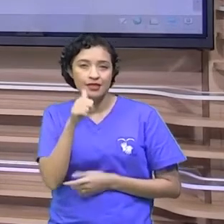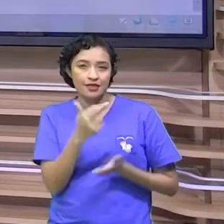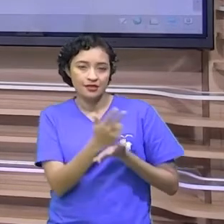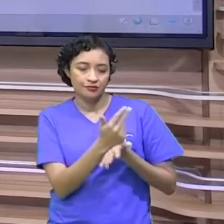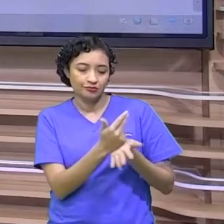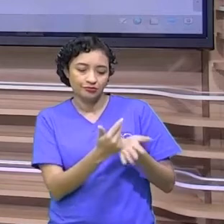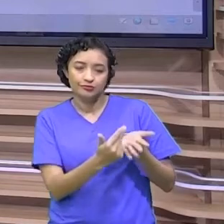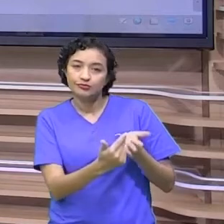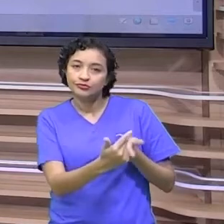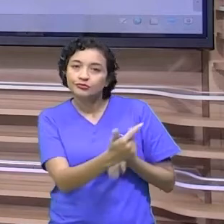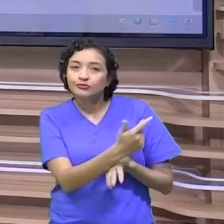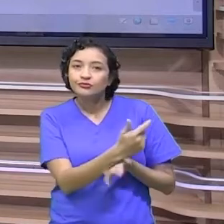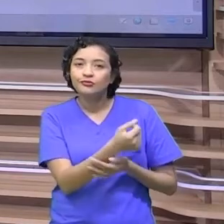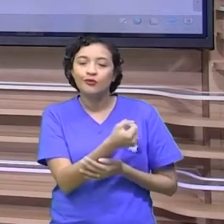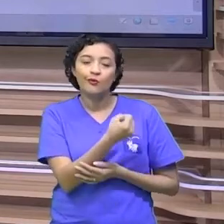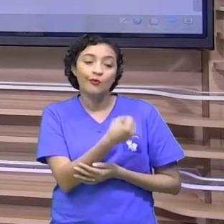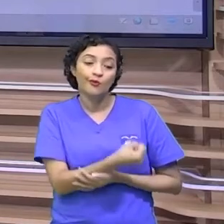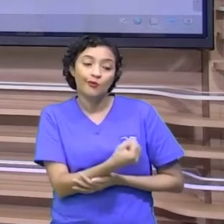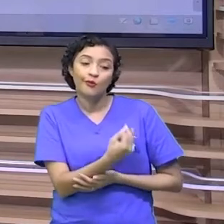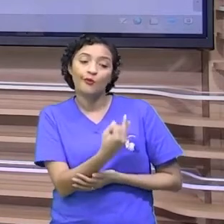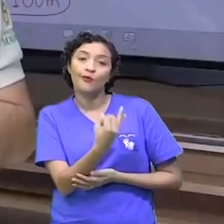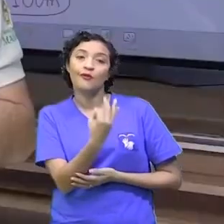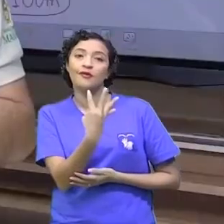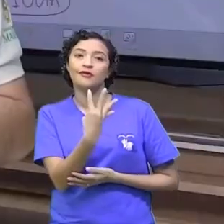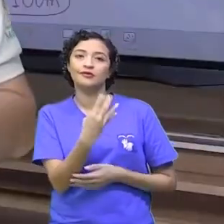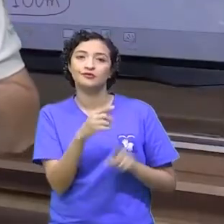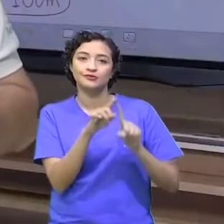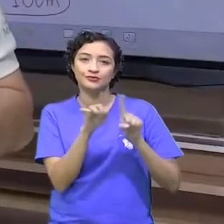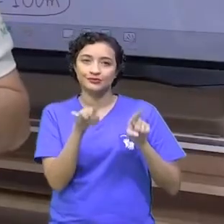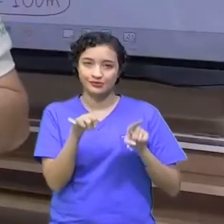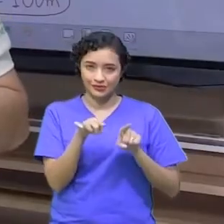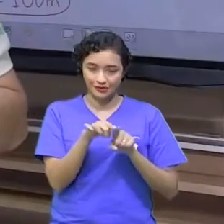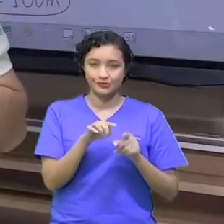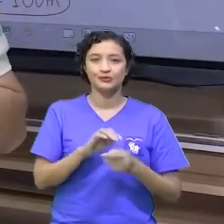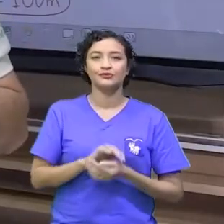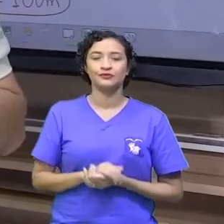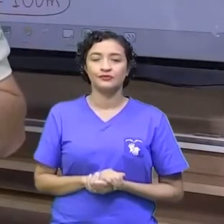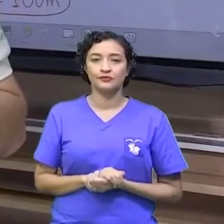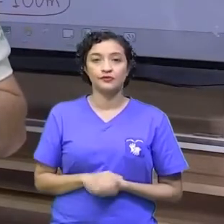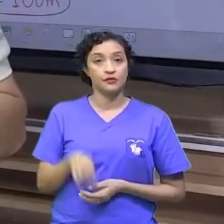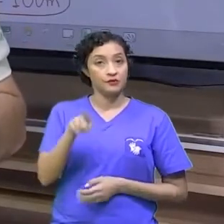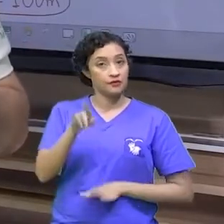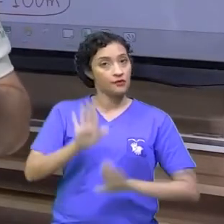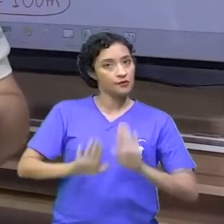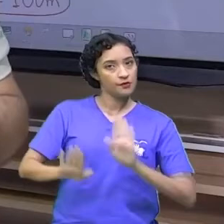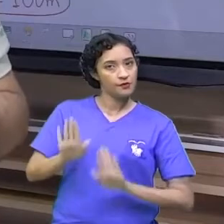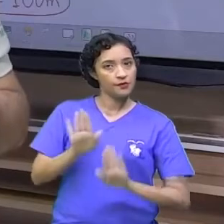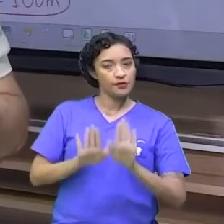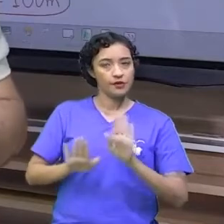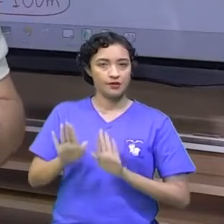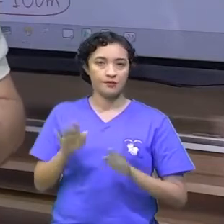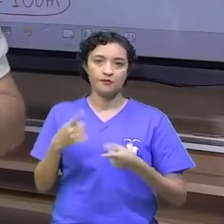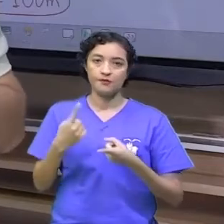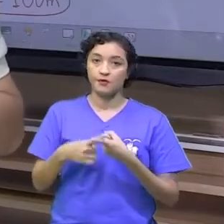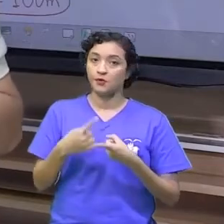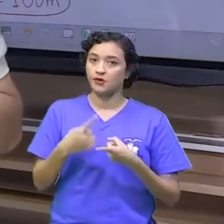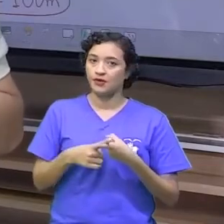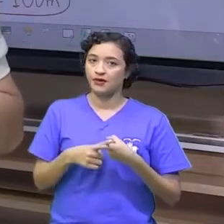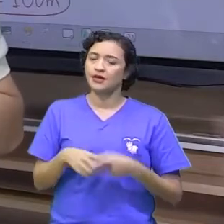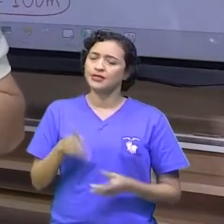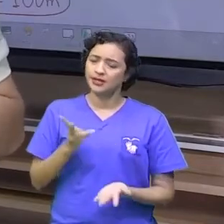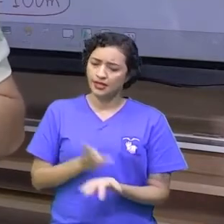dos lados de cada quadradinho que compõe a peça. E nesse caso, você tem que tomar muito cuidado. Sempre essas medidas